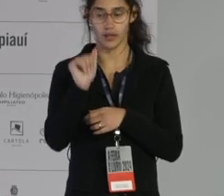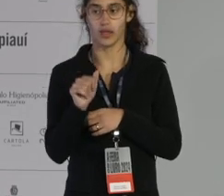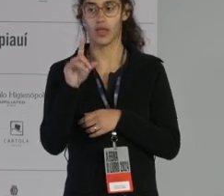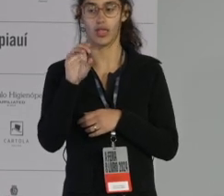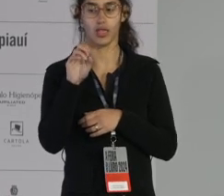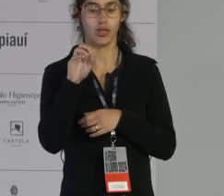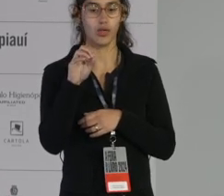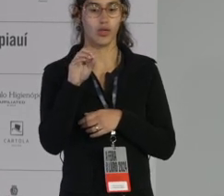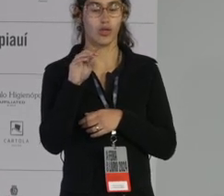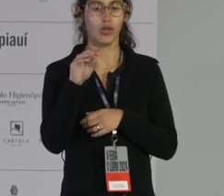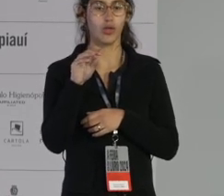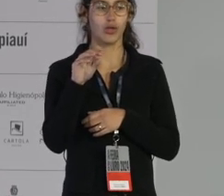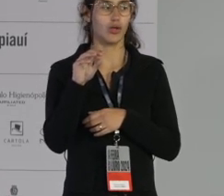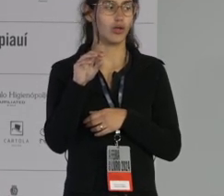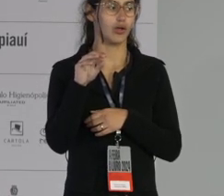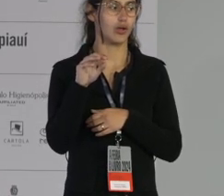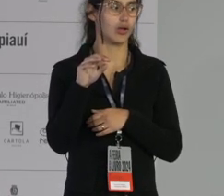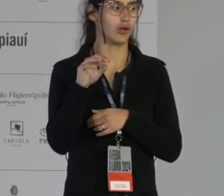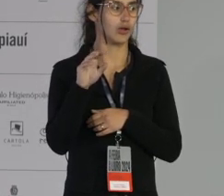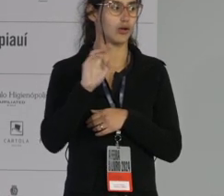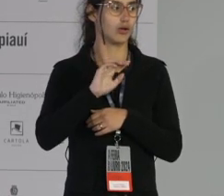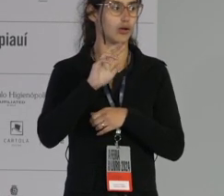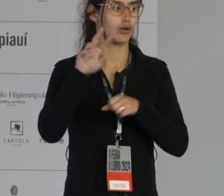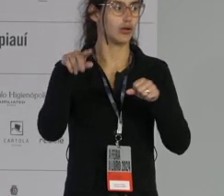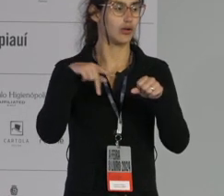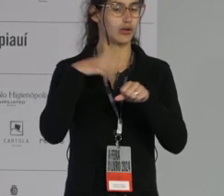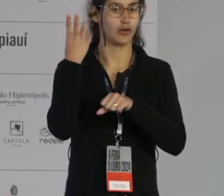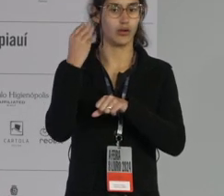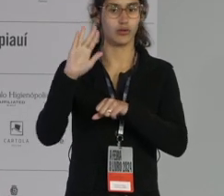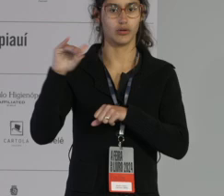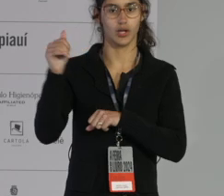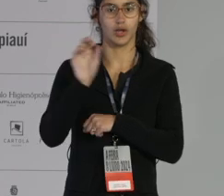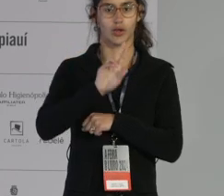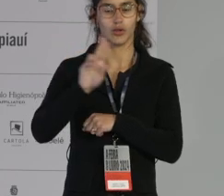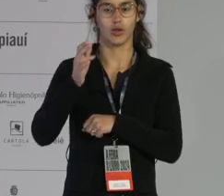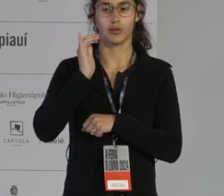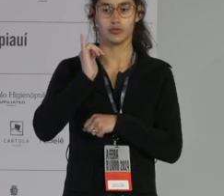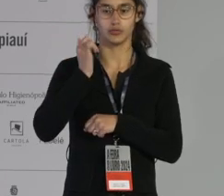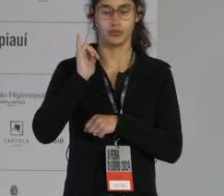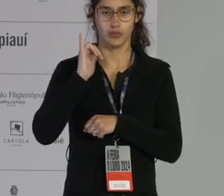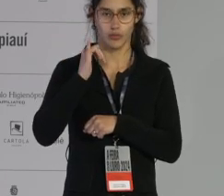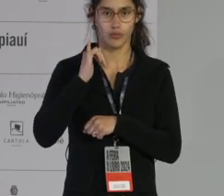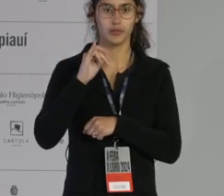para Viagens para o Lado de Lá, que é o nome de um conto.